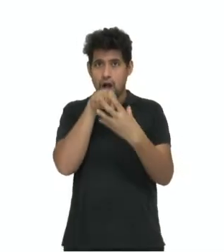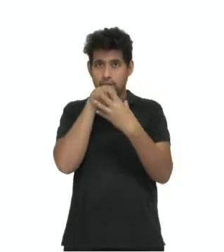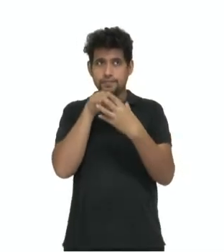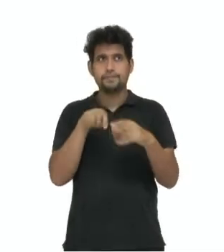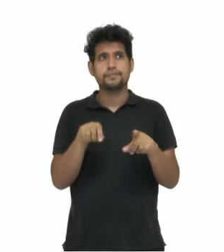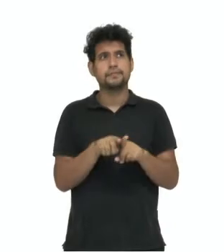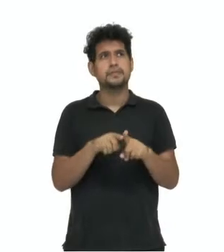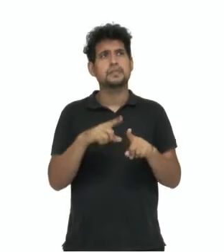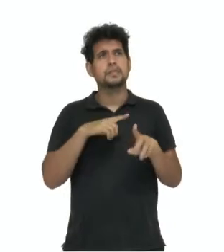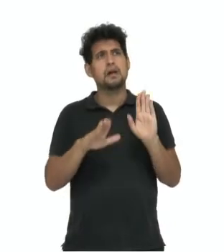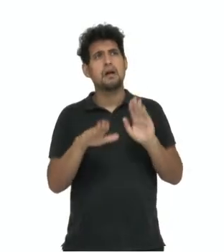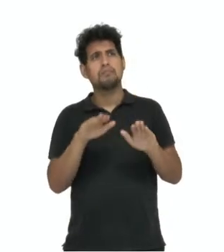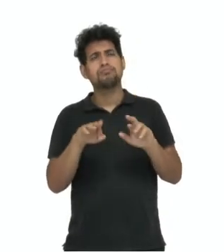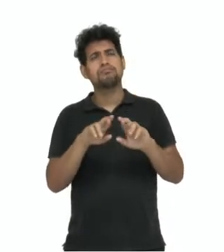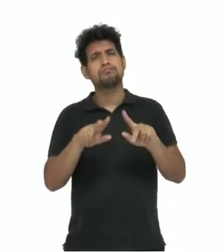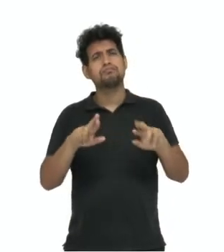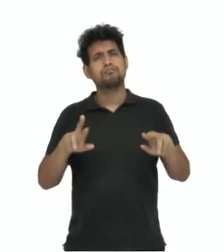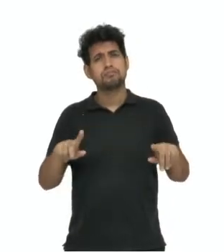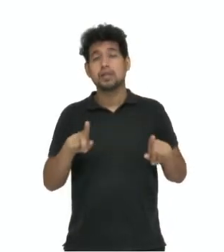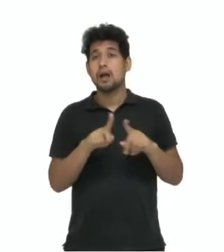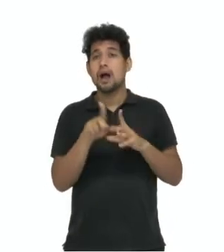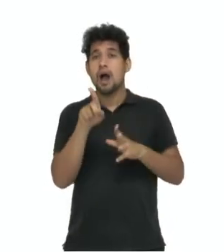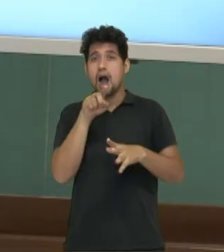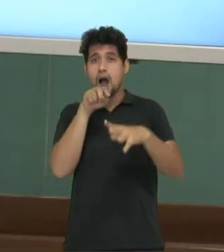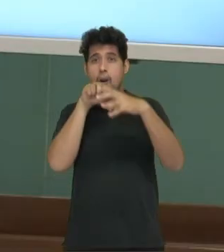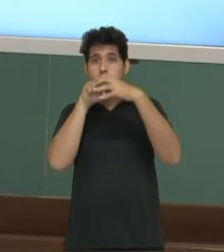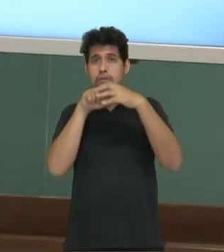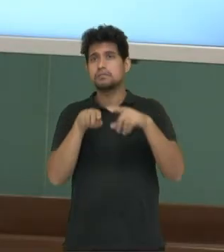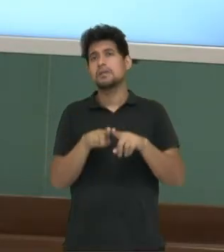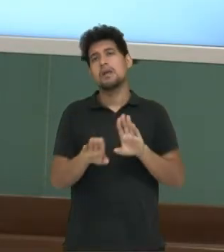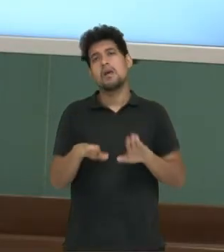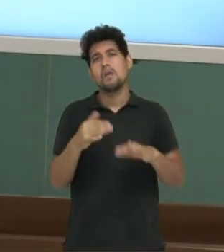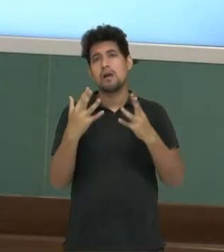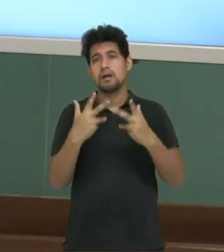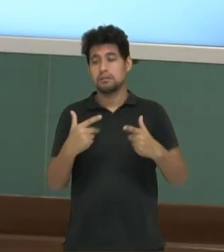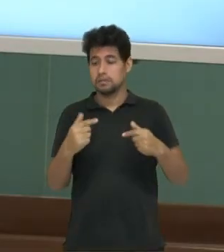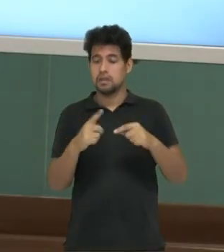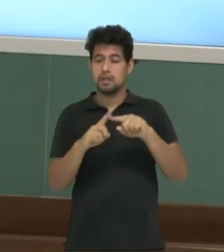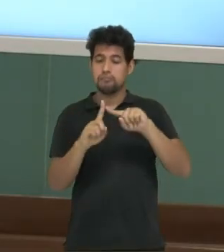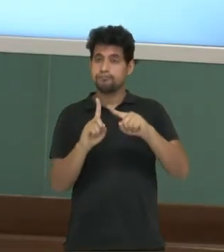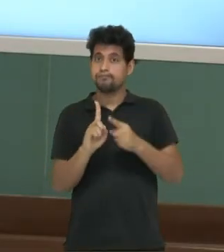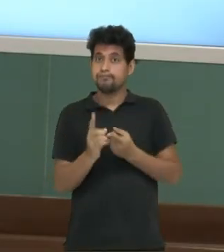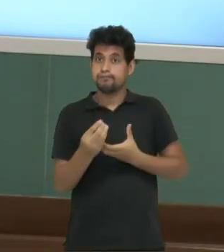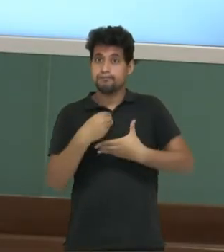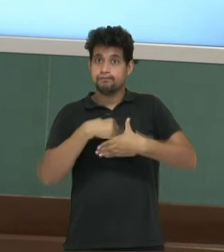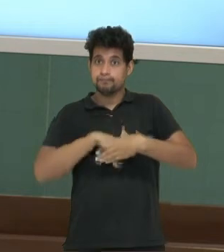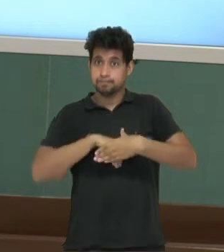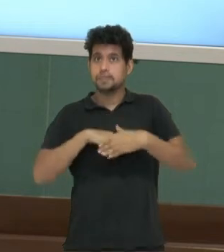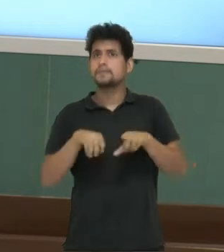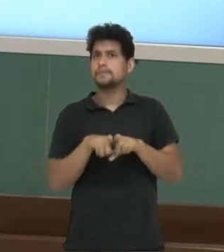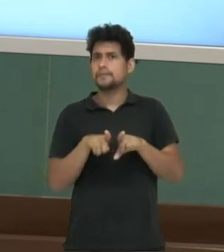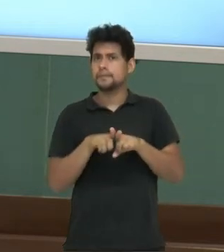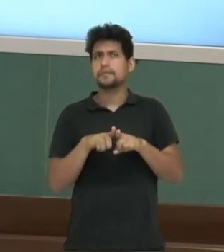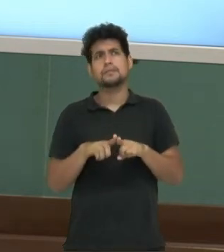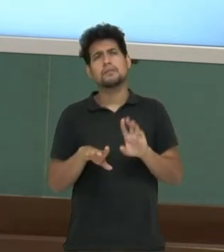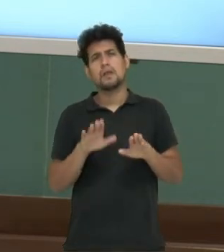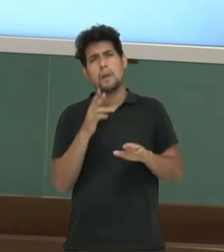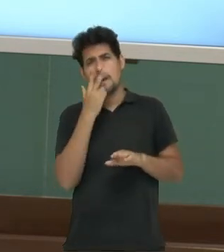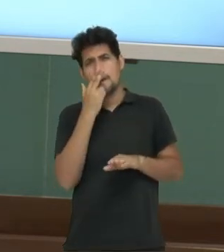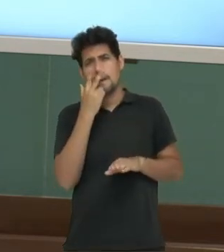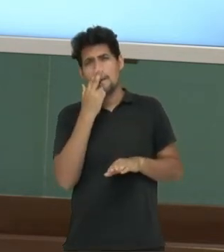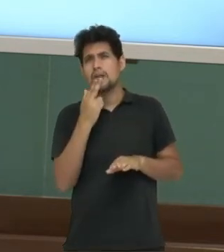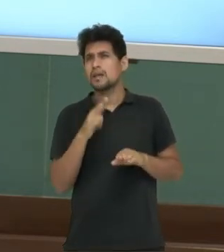E tem algumas espécies, inclusive, que tem a gestação interna, né, no oviduto. Então seria algo parecido